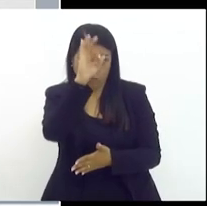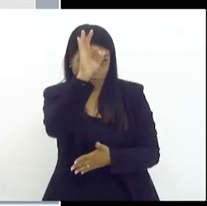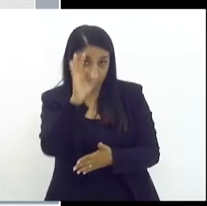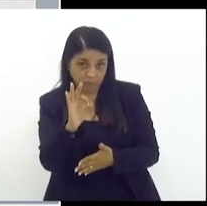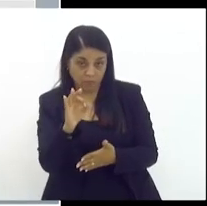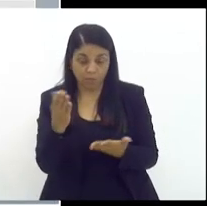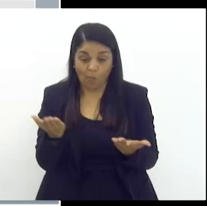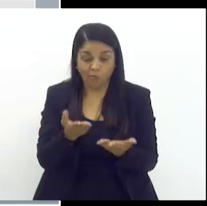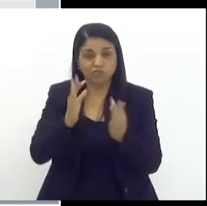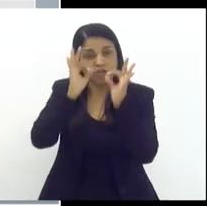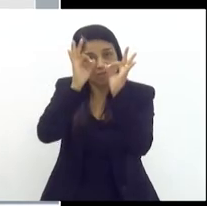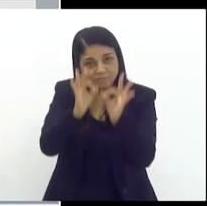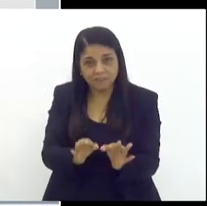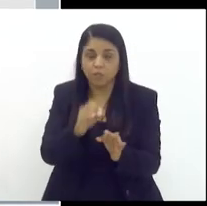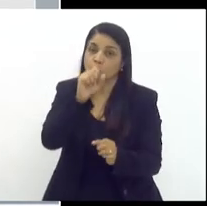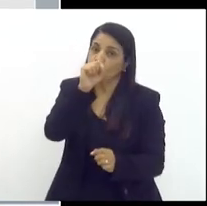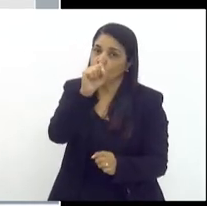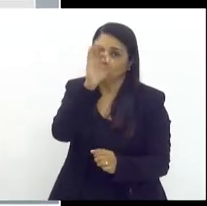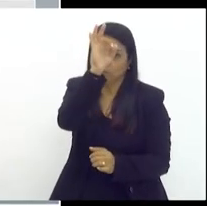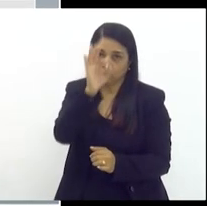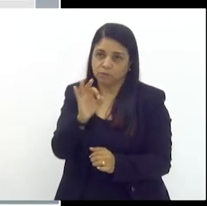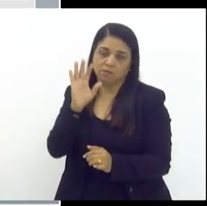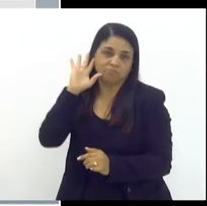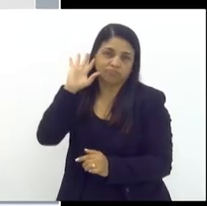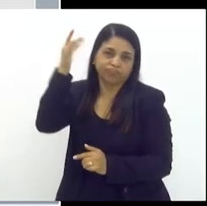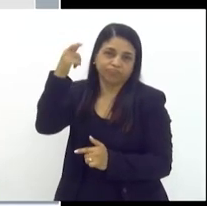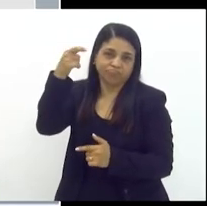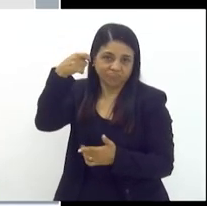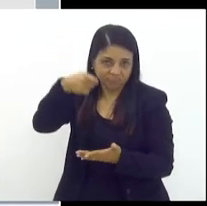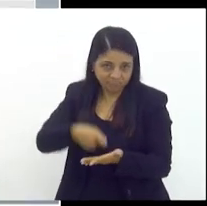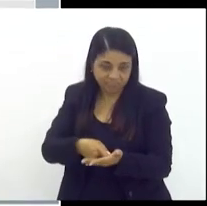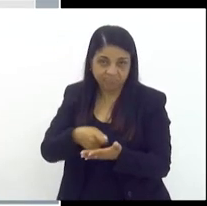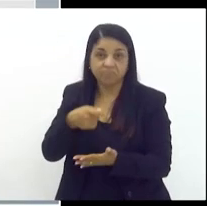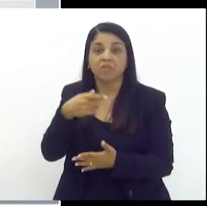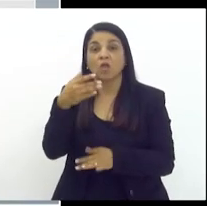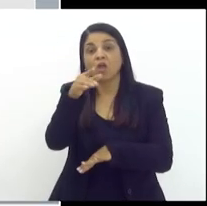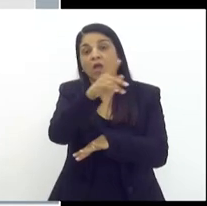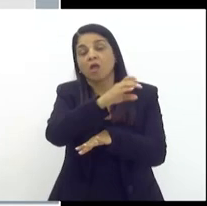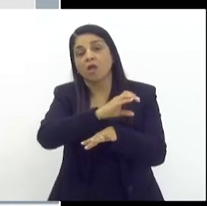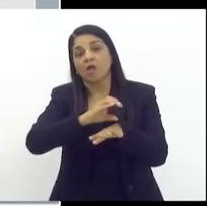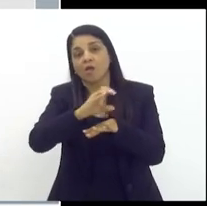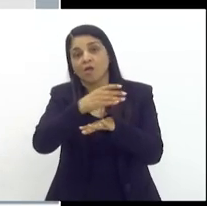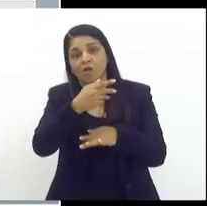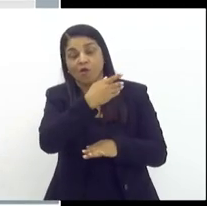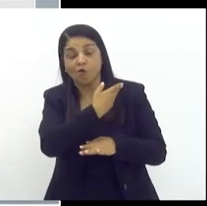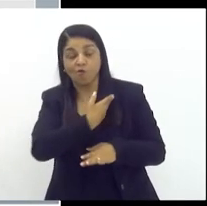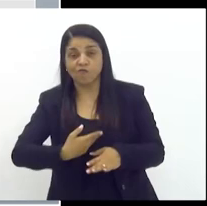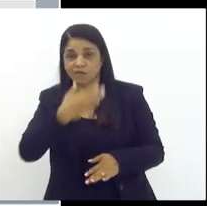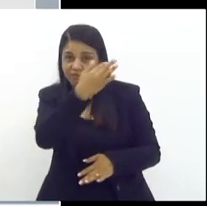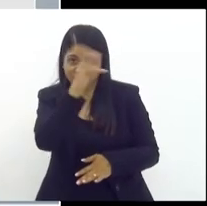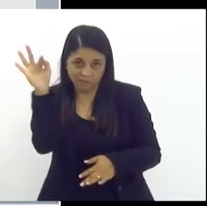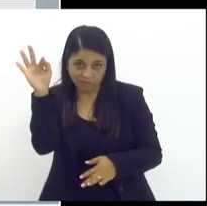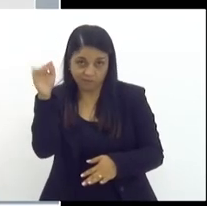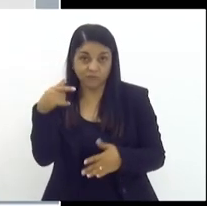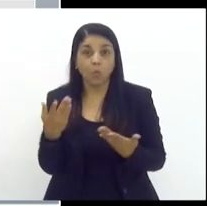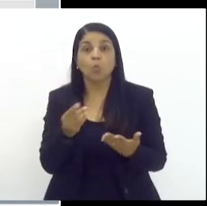já hoje pelo Senado Federal então tonalizando aqui o que nos Sobra para legislar